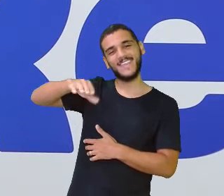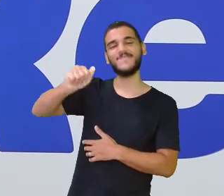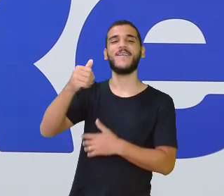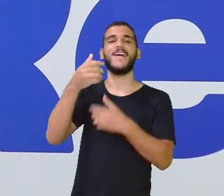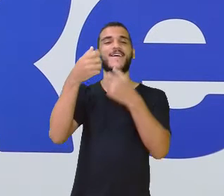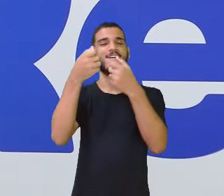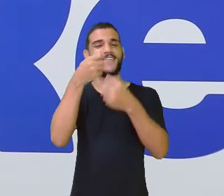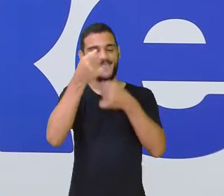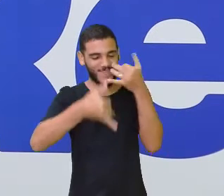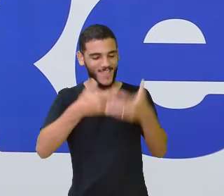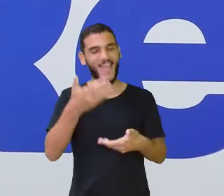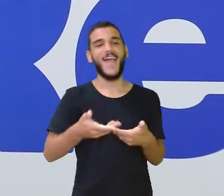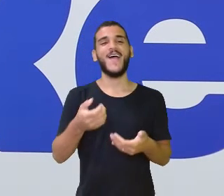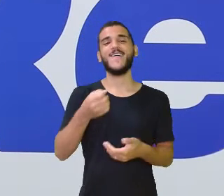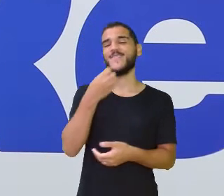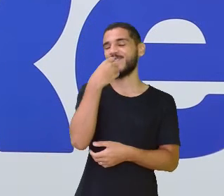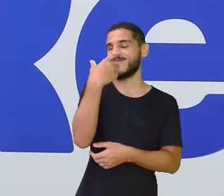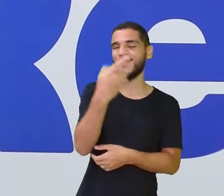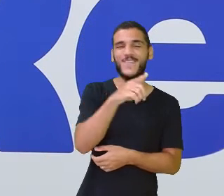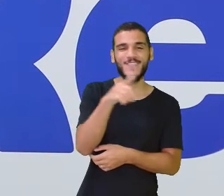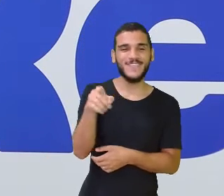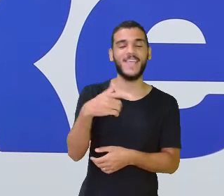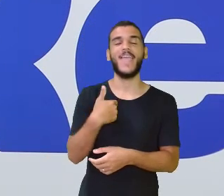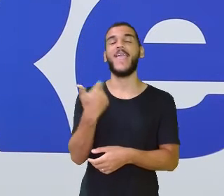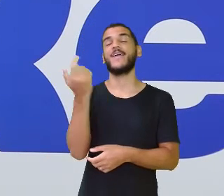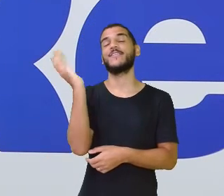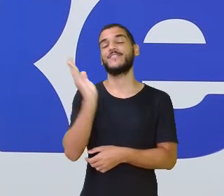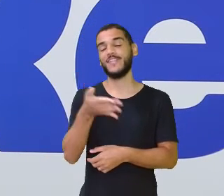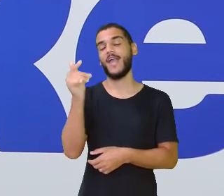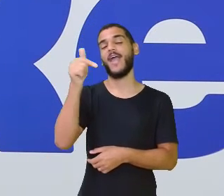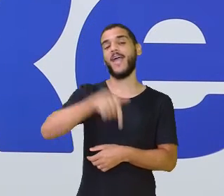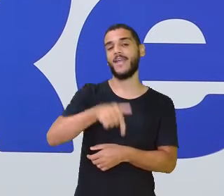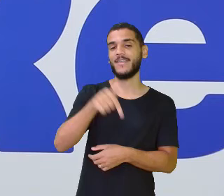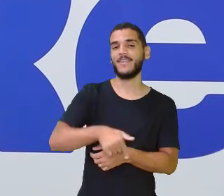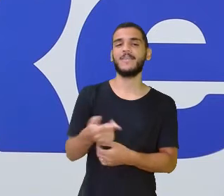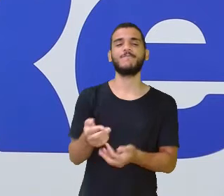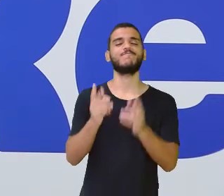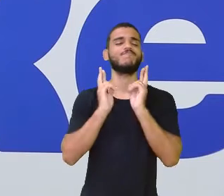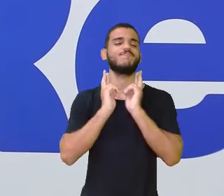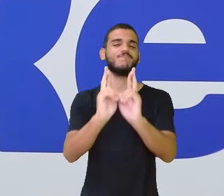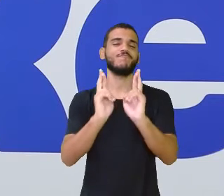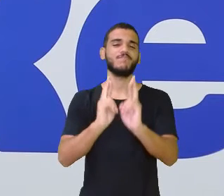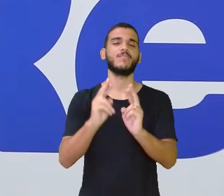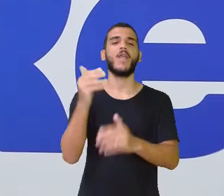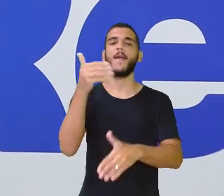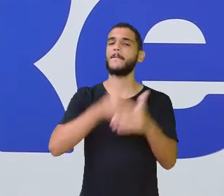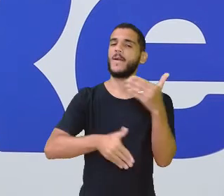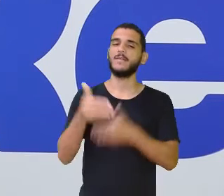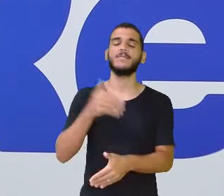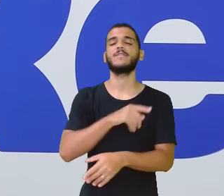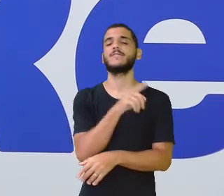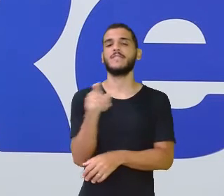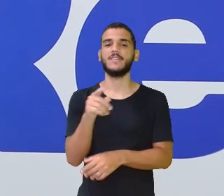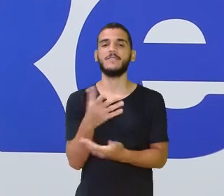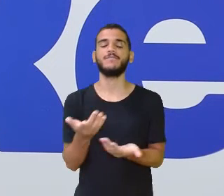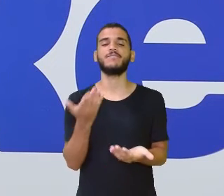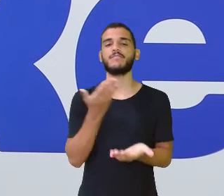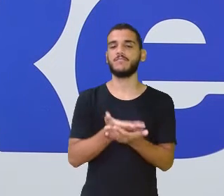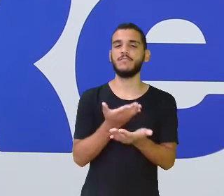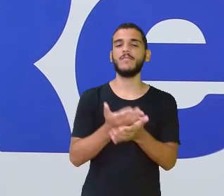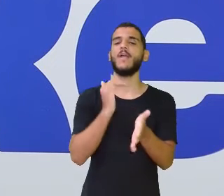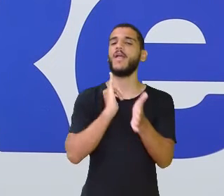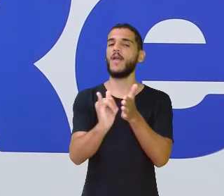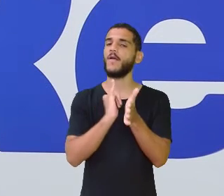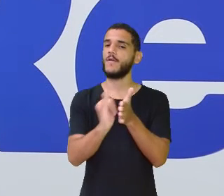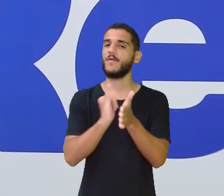aí, tudo bem com vocês? Eu já estou por aqui esperando a sua participação. Aula de conto,